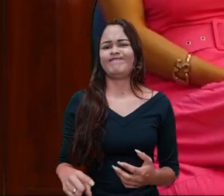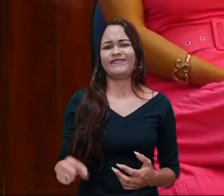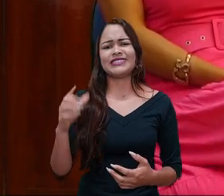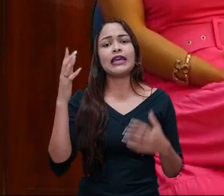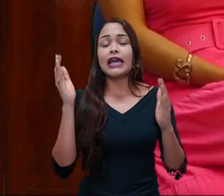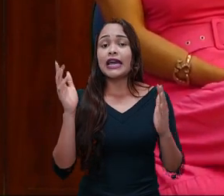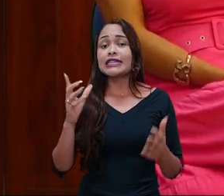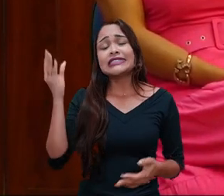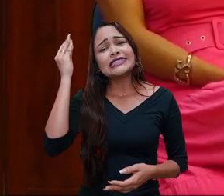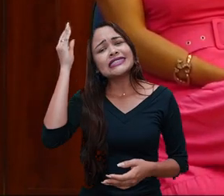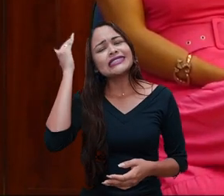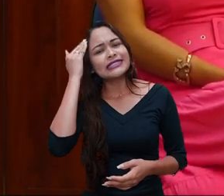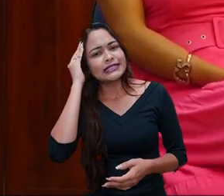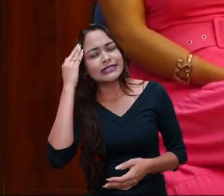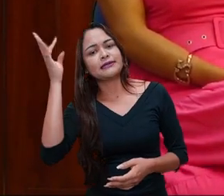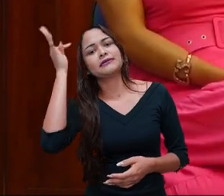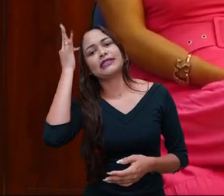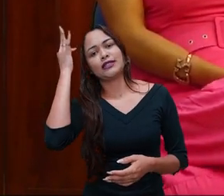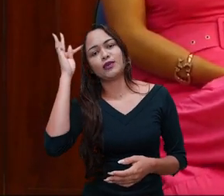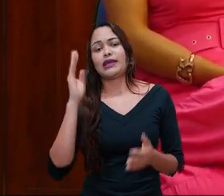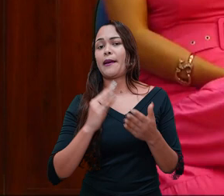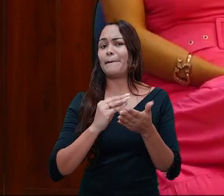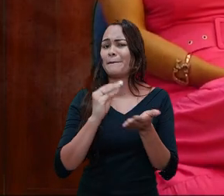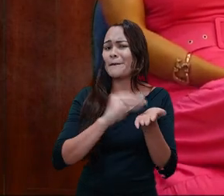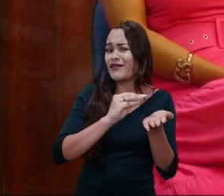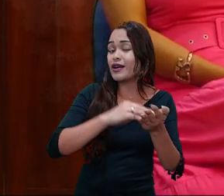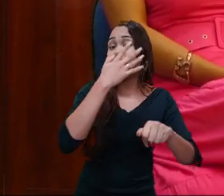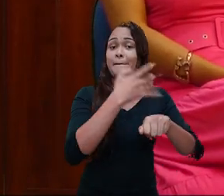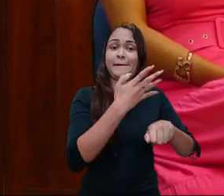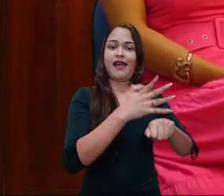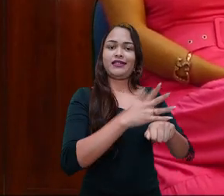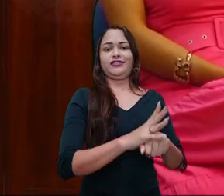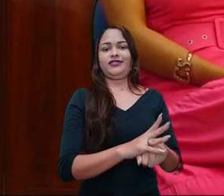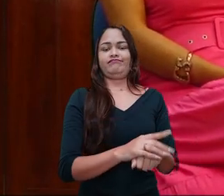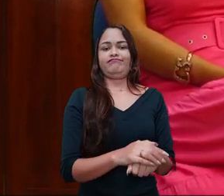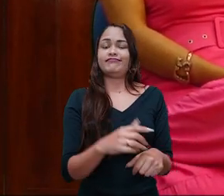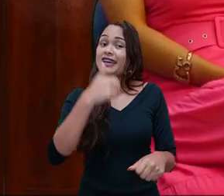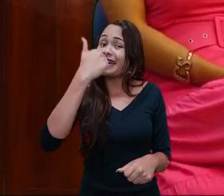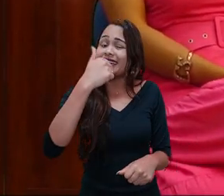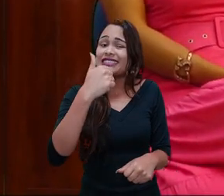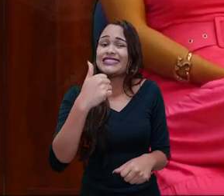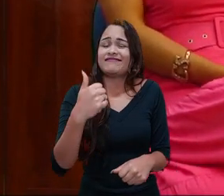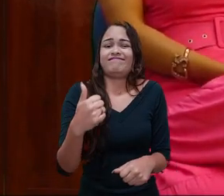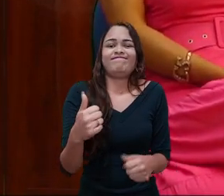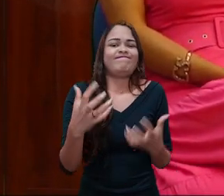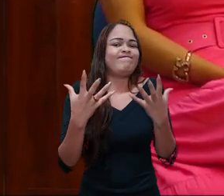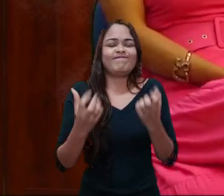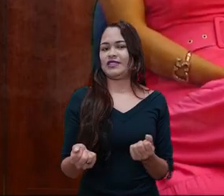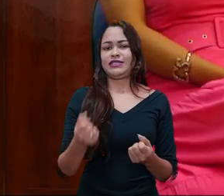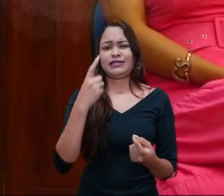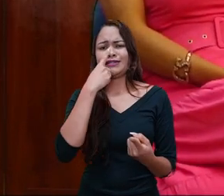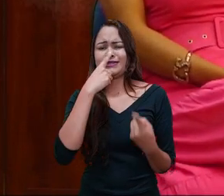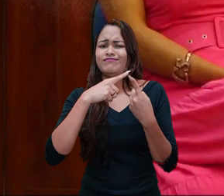estudado, mas não tinha prática. Esse aluno, ele não me aceitou no início e na nossa sala